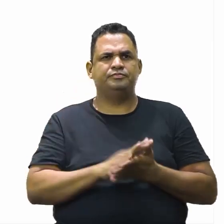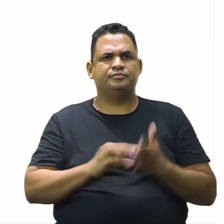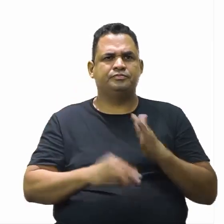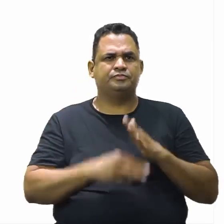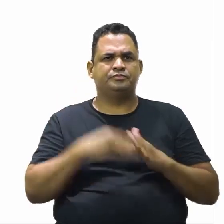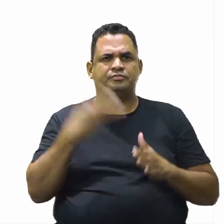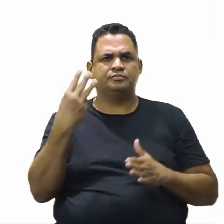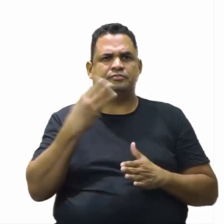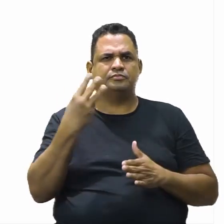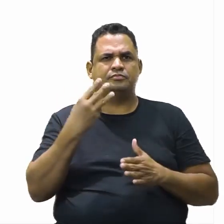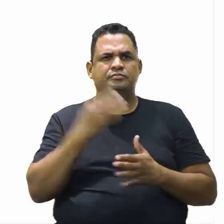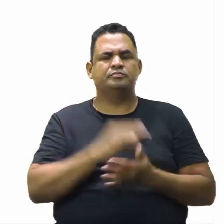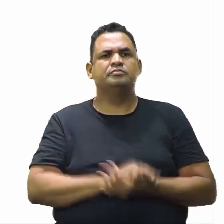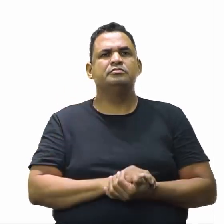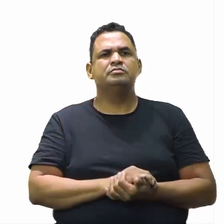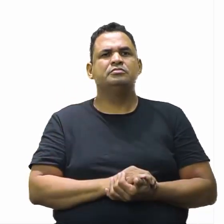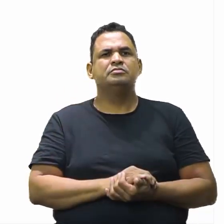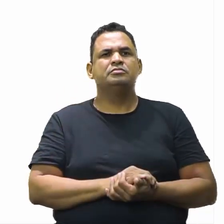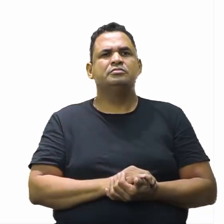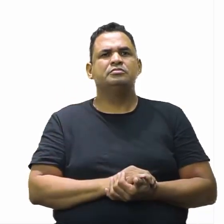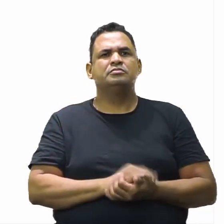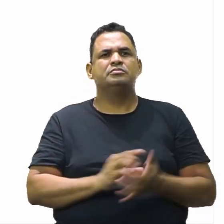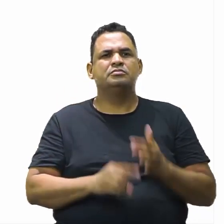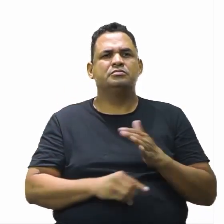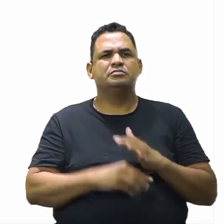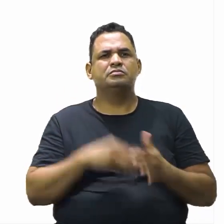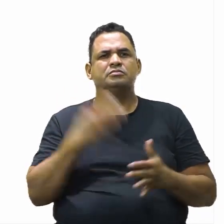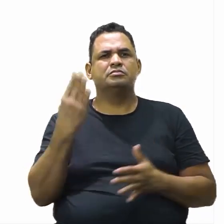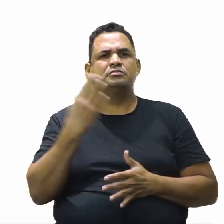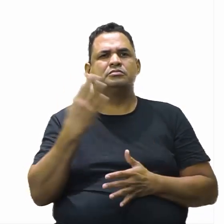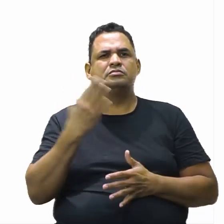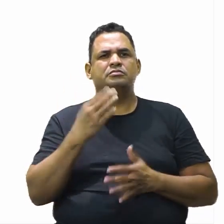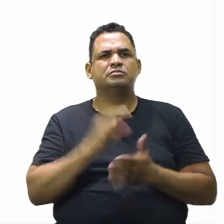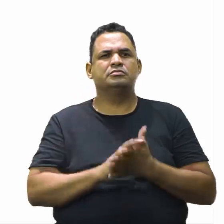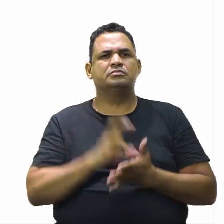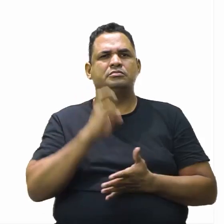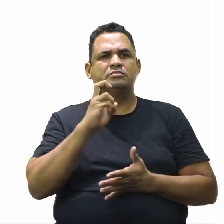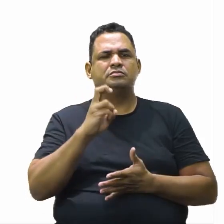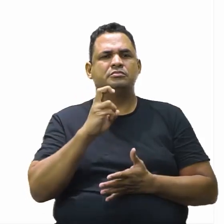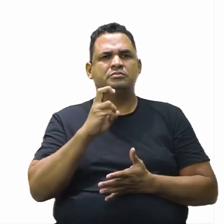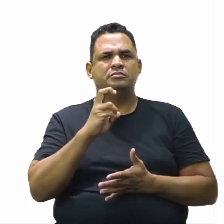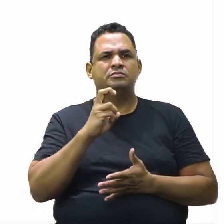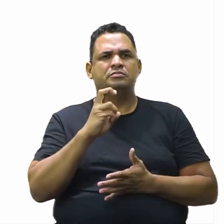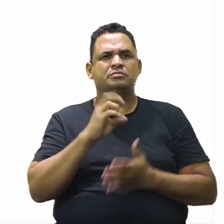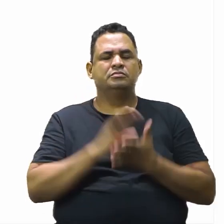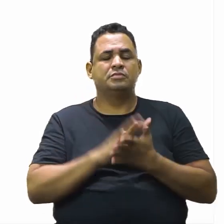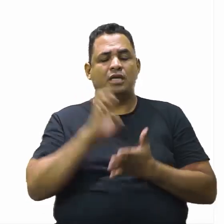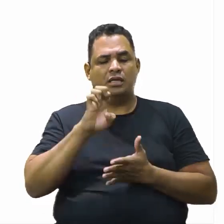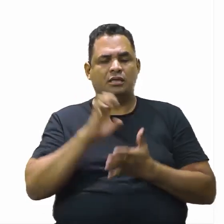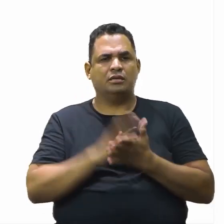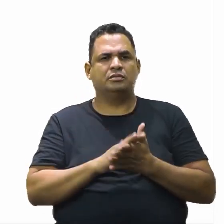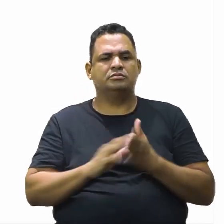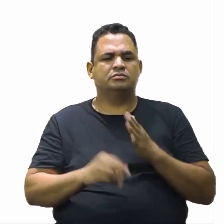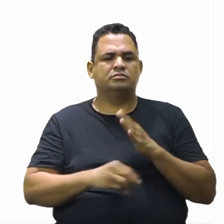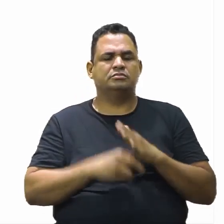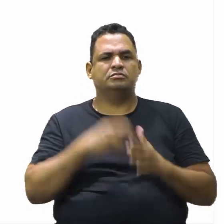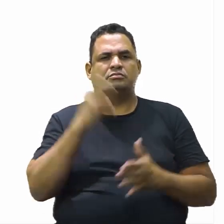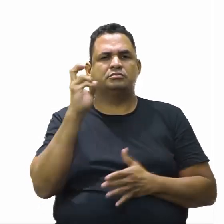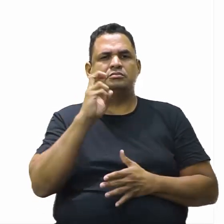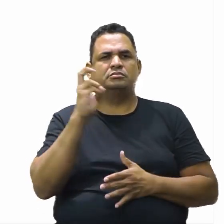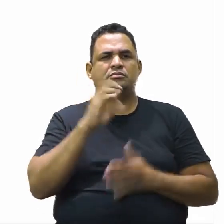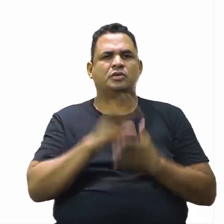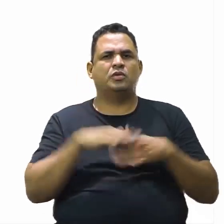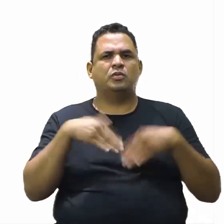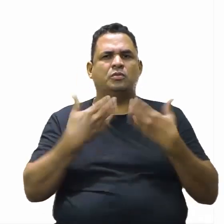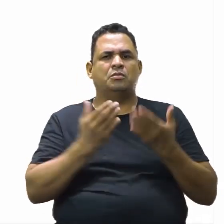C, terciário. D, quaternário. E E, quinário. Qual foi